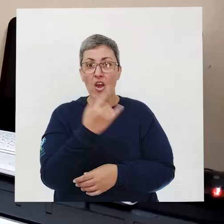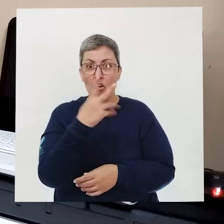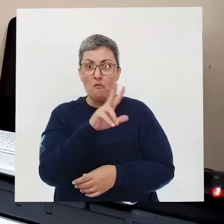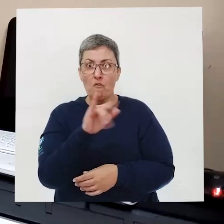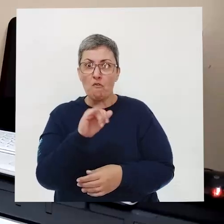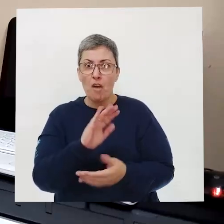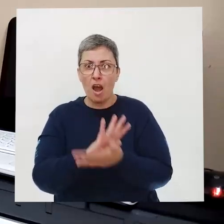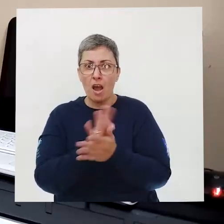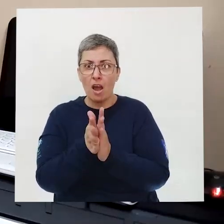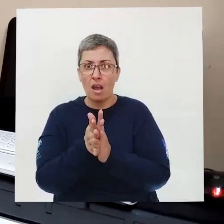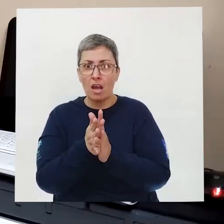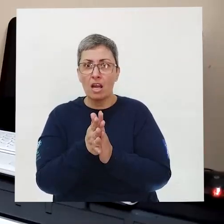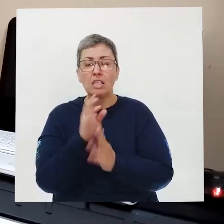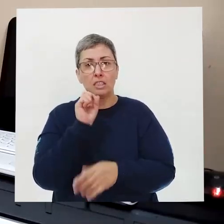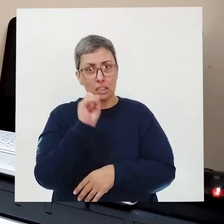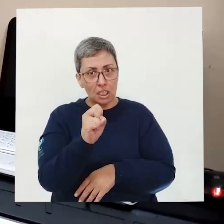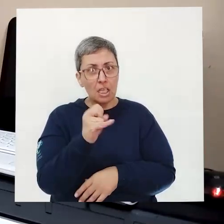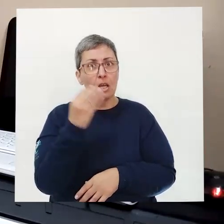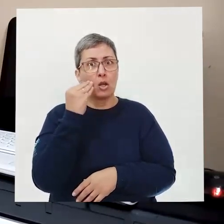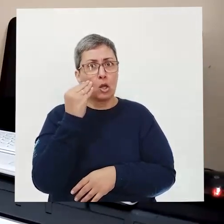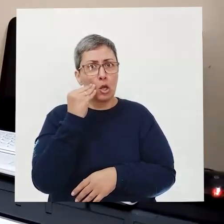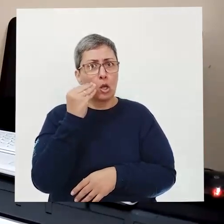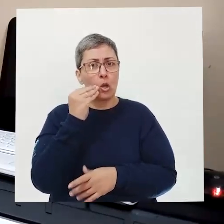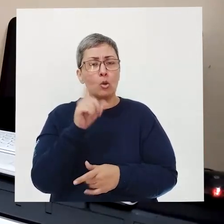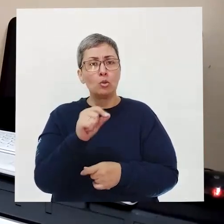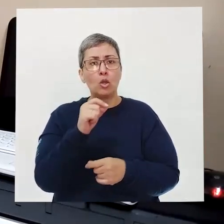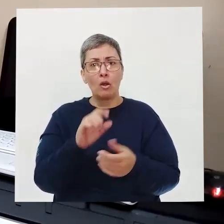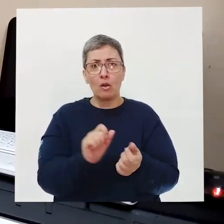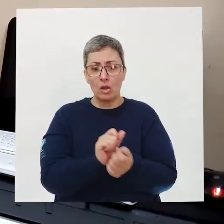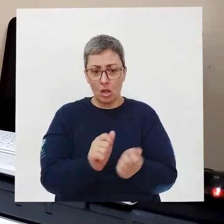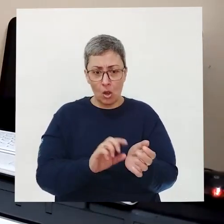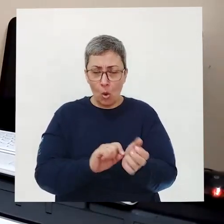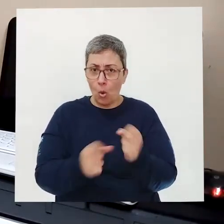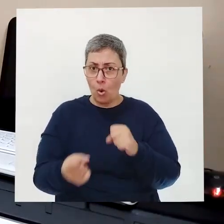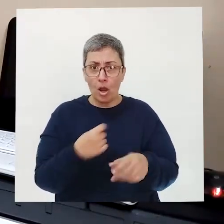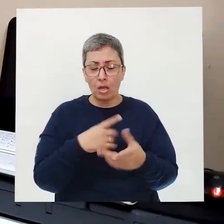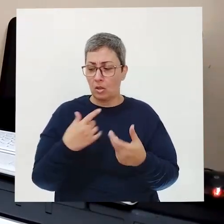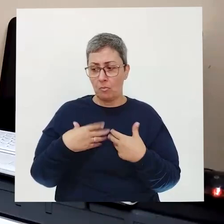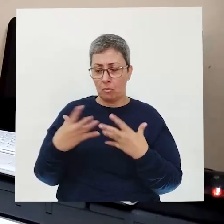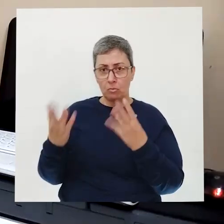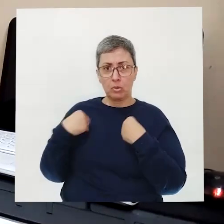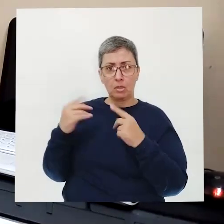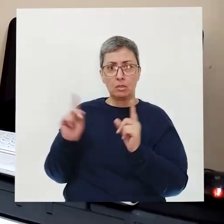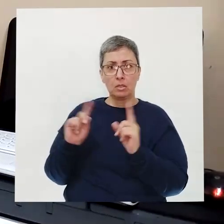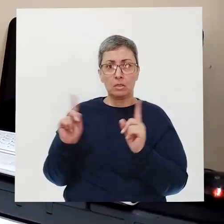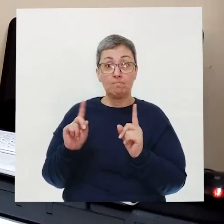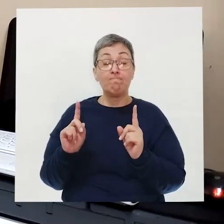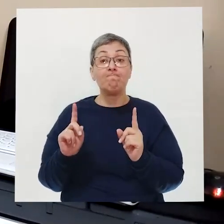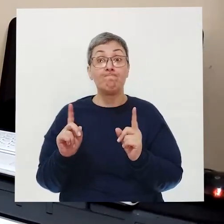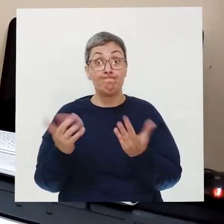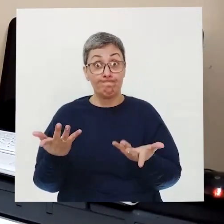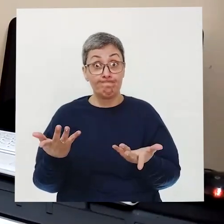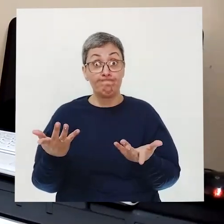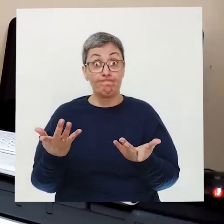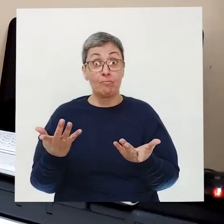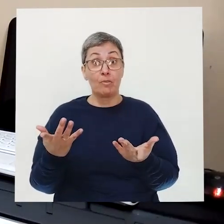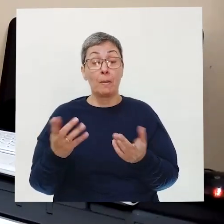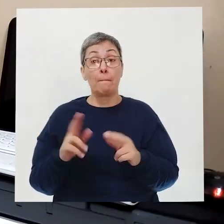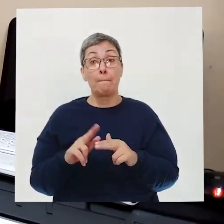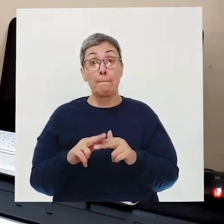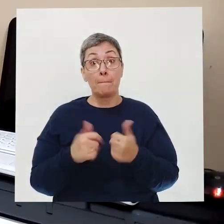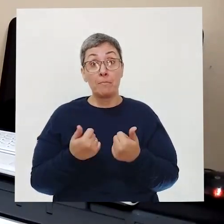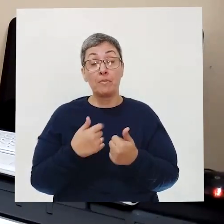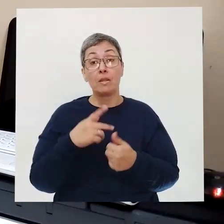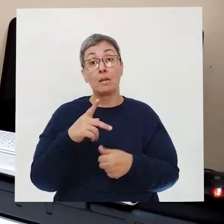matá-lo se ele tentasse libertar os colegas. Não?